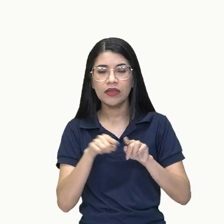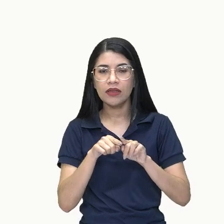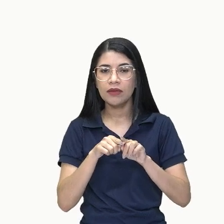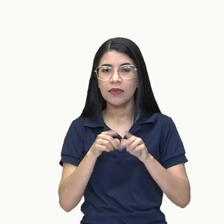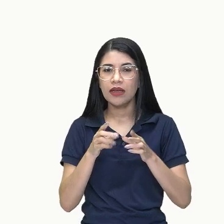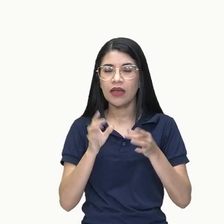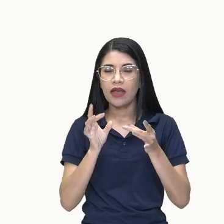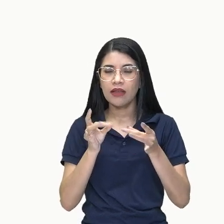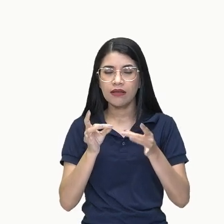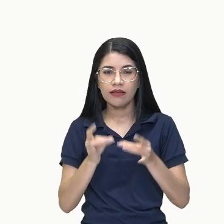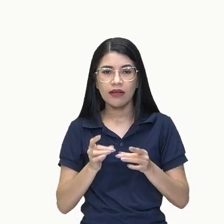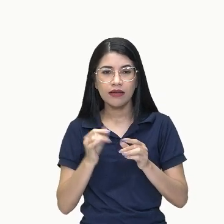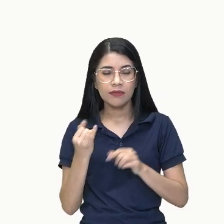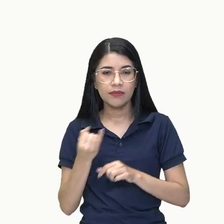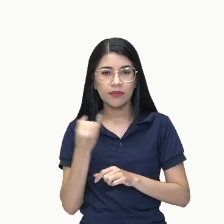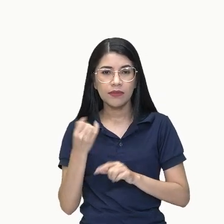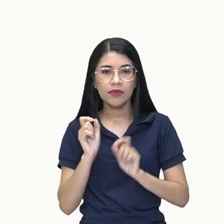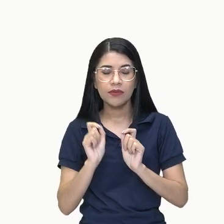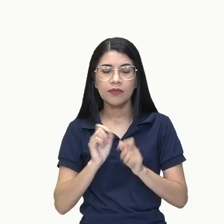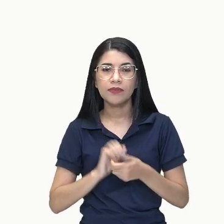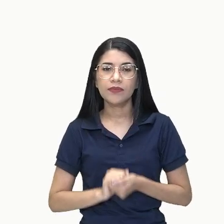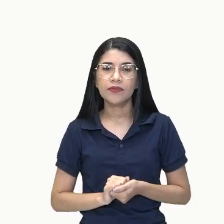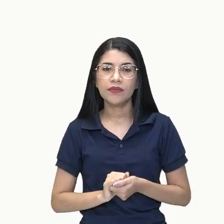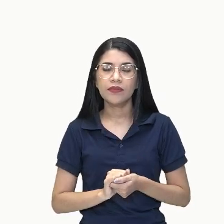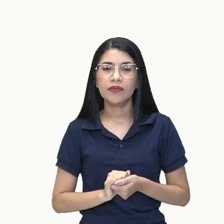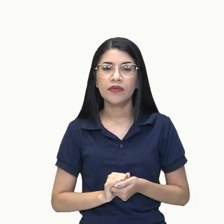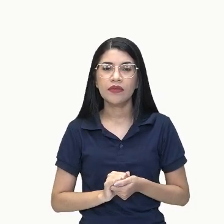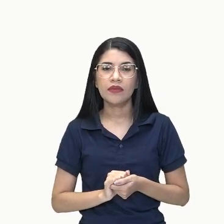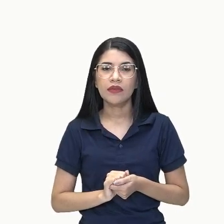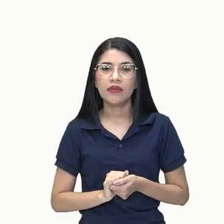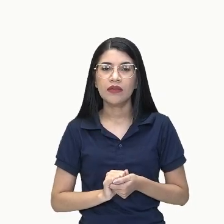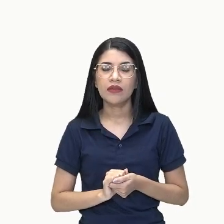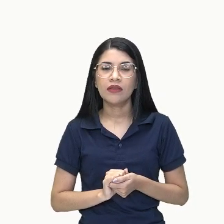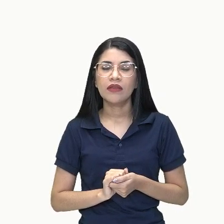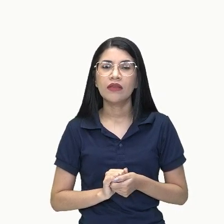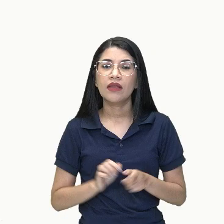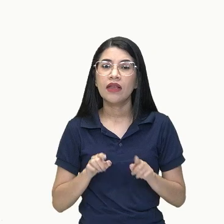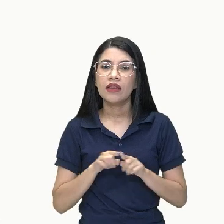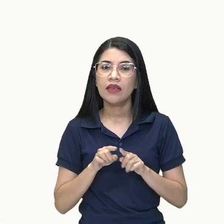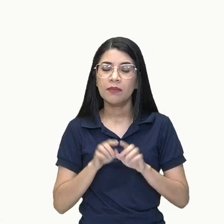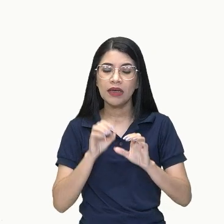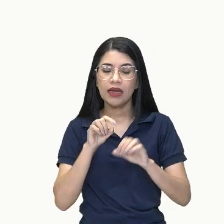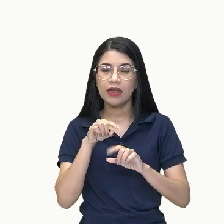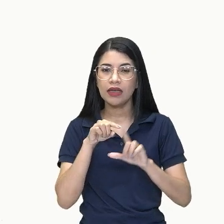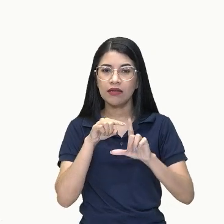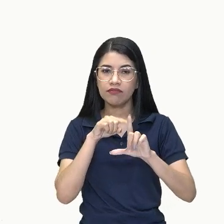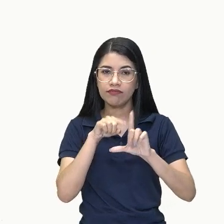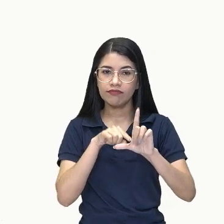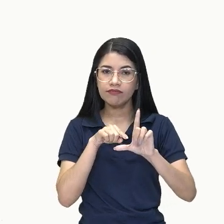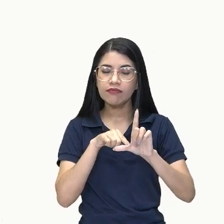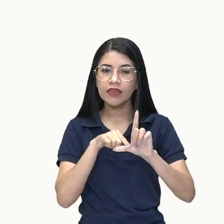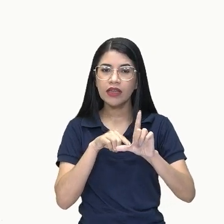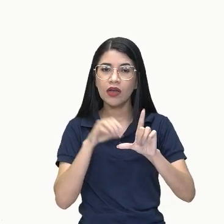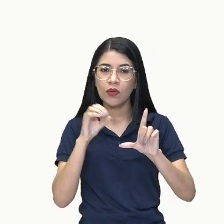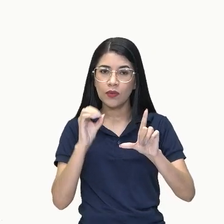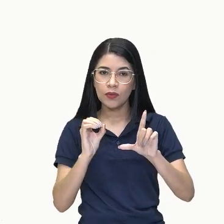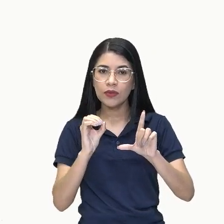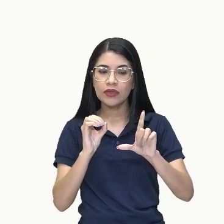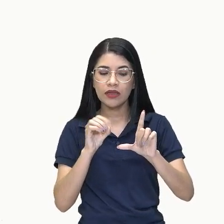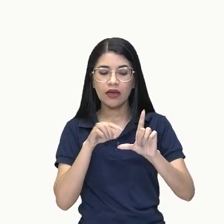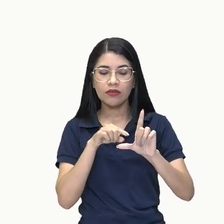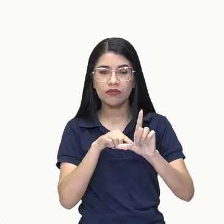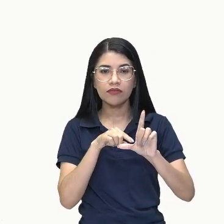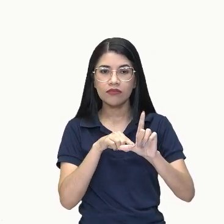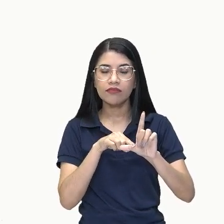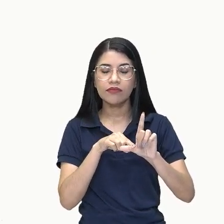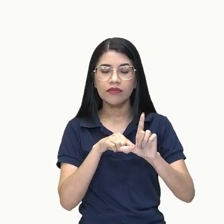você não erre a contagem. Quem é que fica bem aqui entre os dois eixos? Exatamente, a origem. Então, se